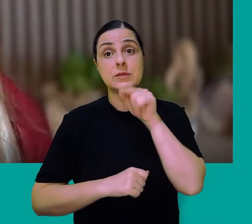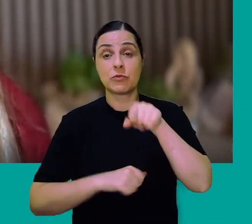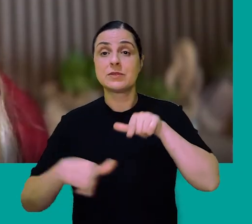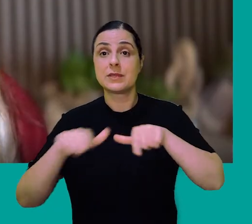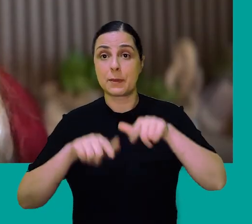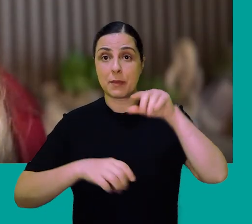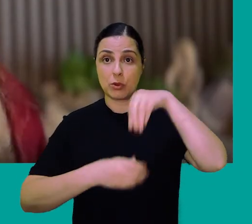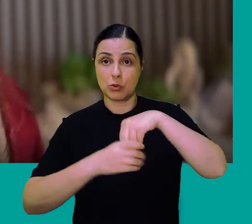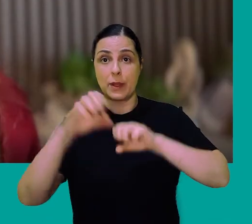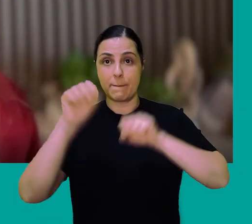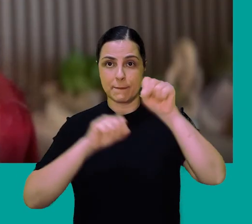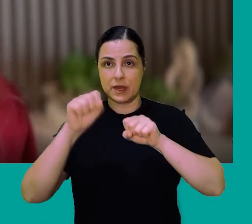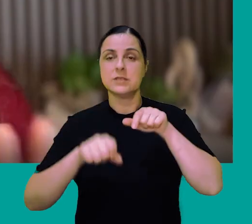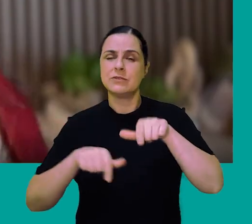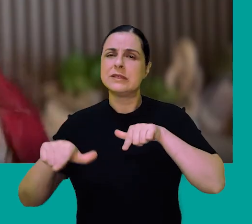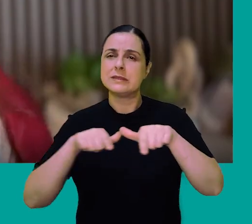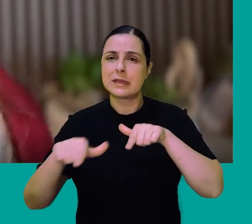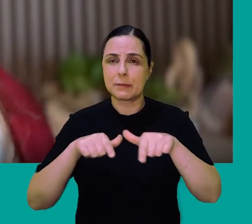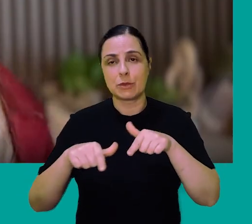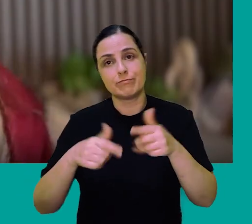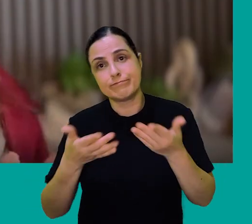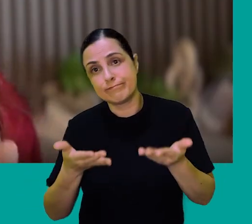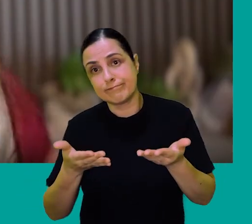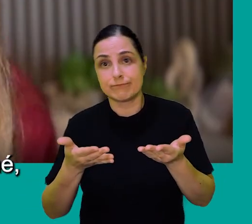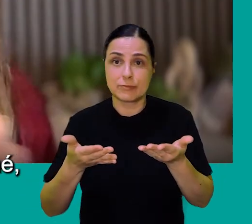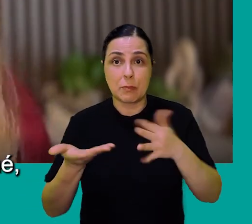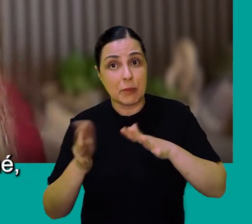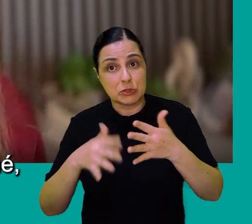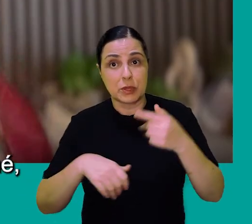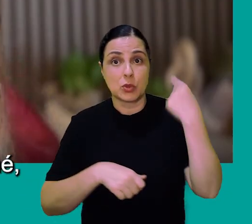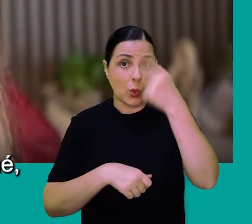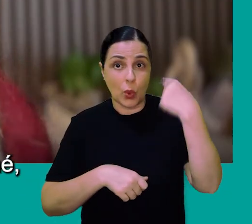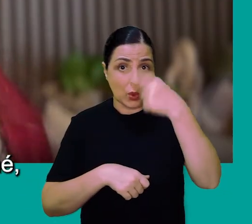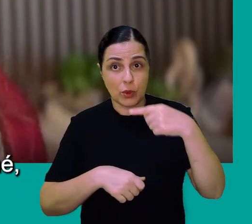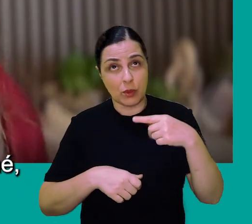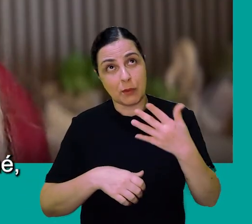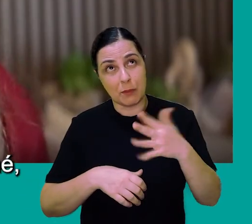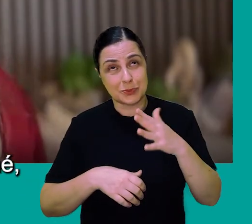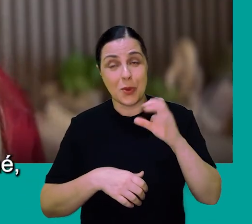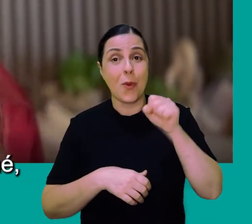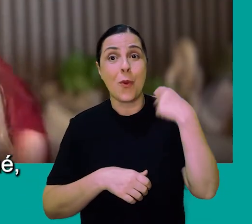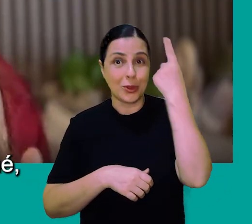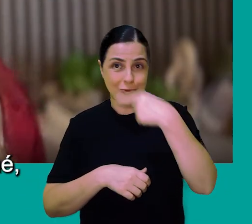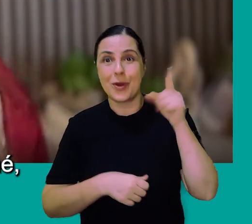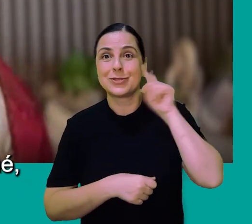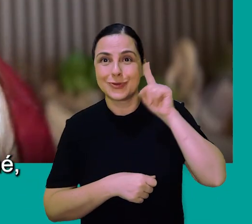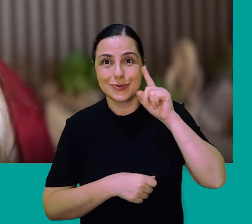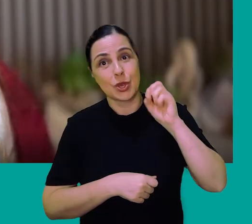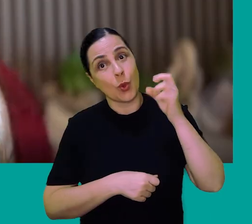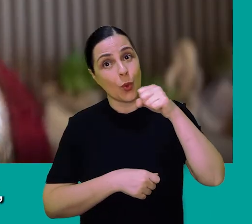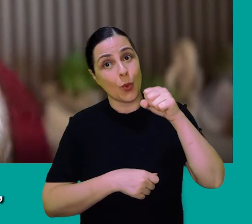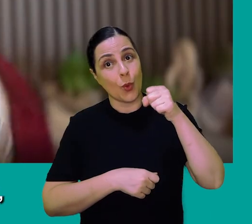organização que você vai trabalhar minimamente, né, com muita sorte, 8 horas por dia, né, se não